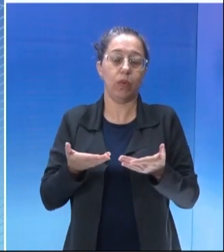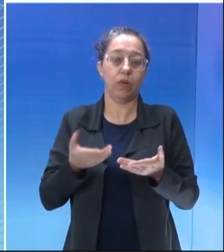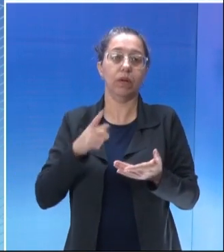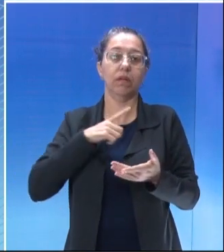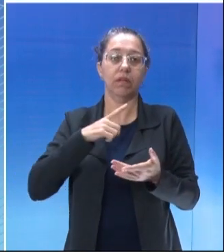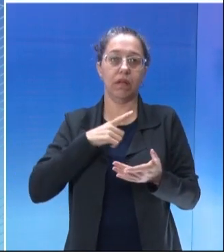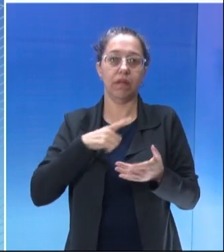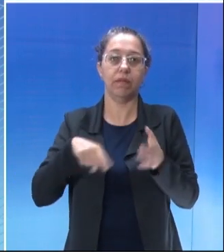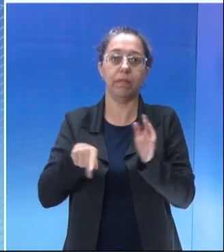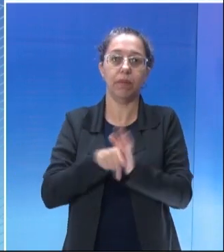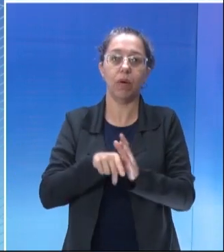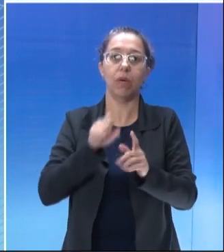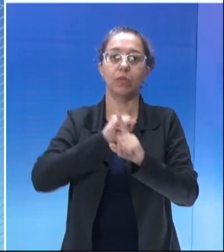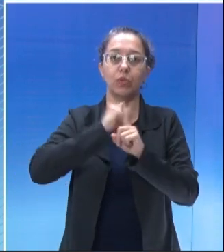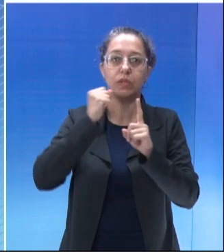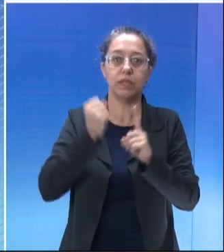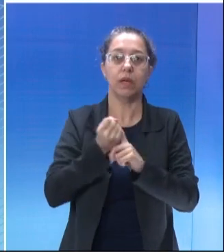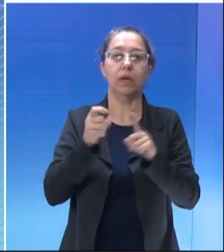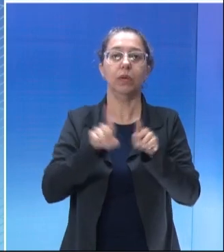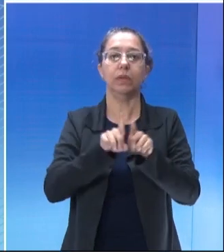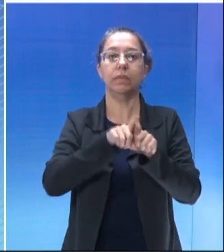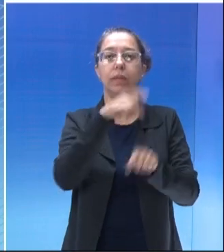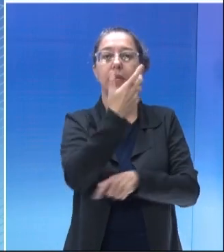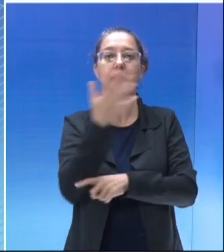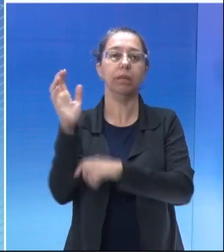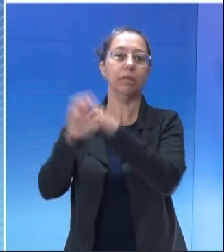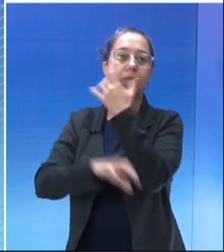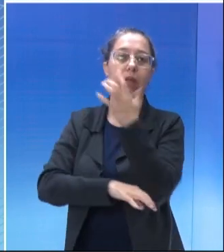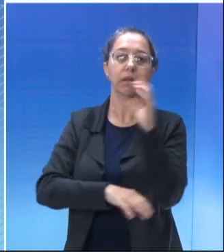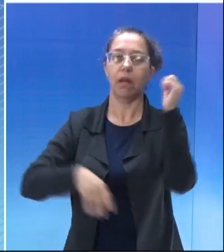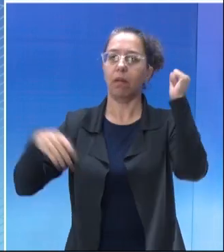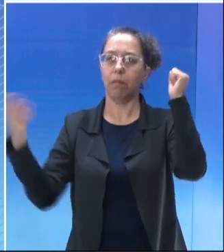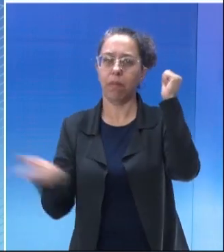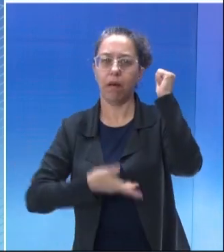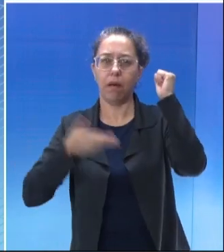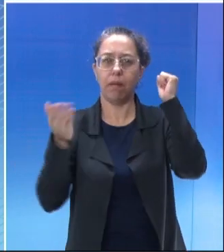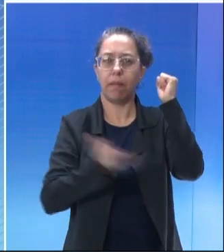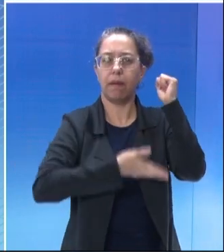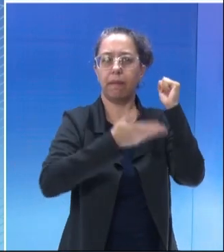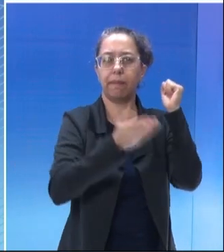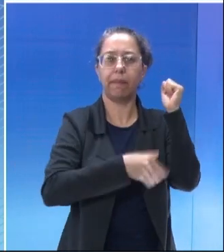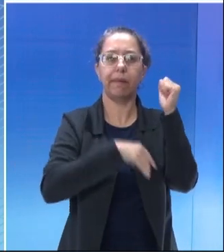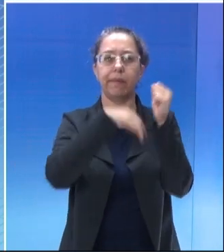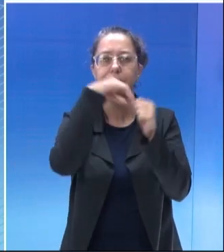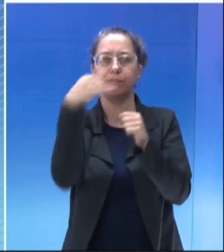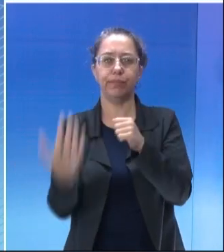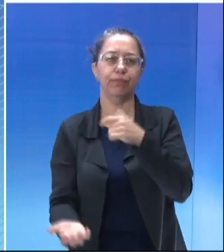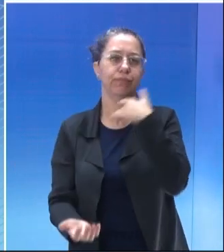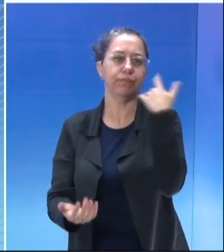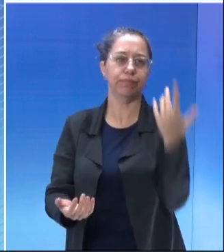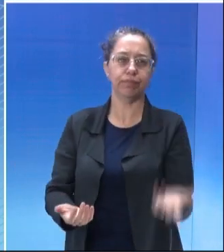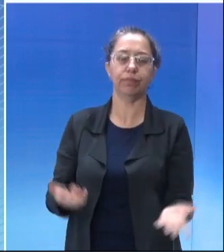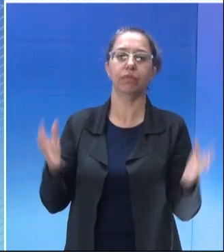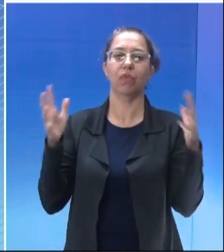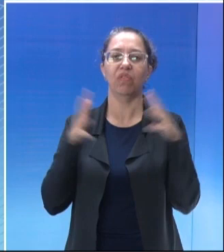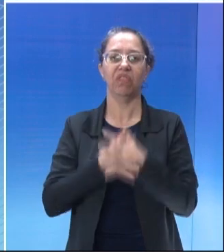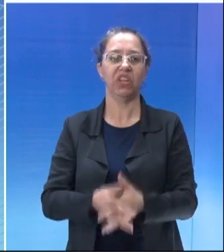e ambiental seriamente afetada, desmatamento, aí vê os conflitos